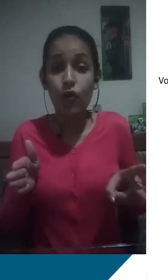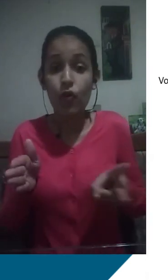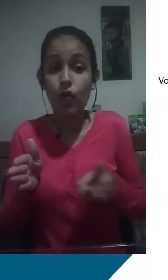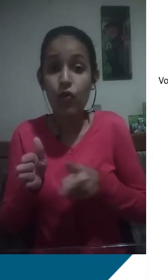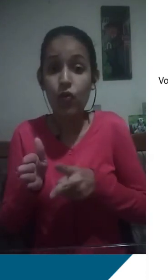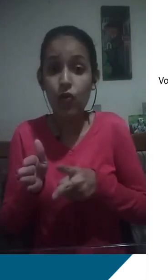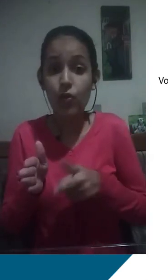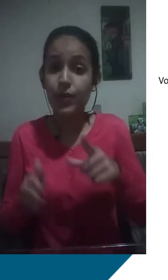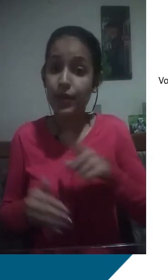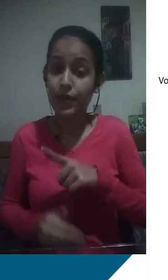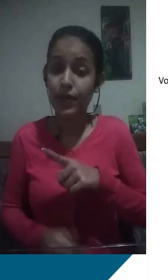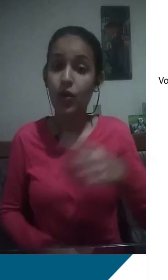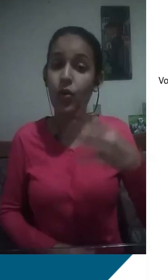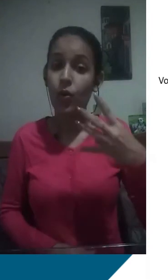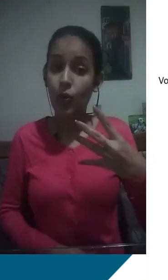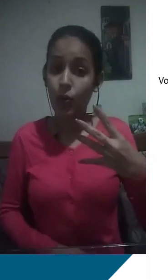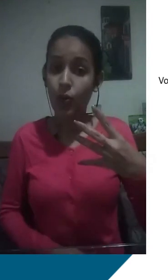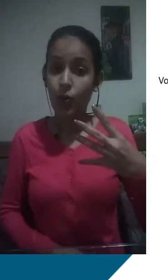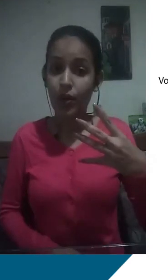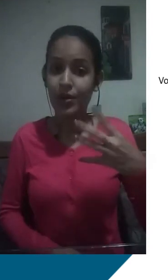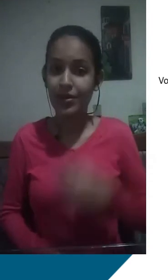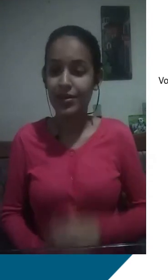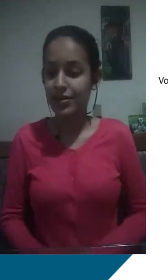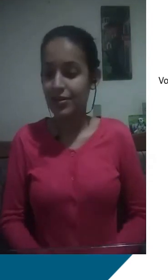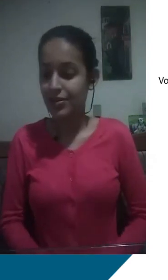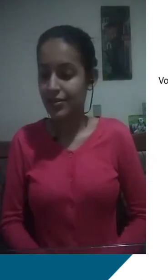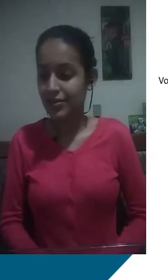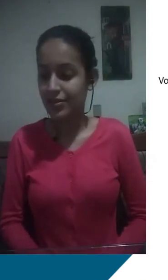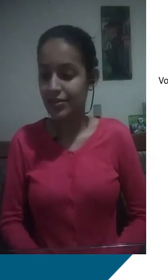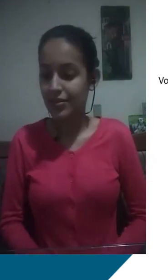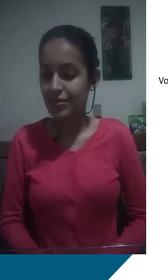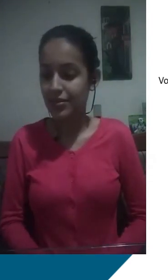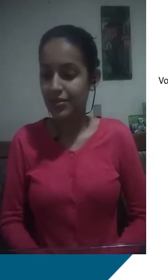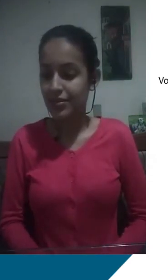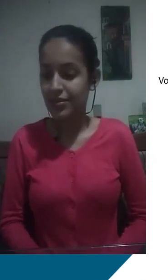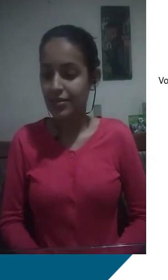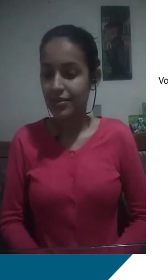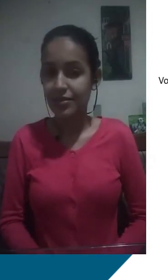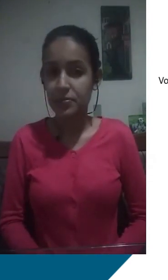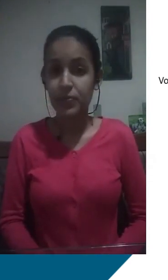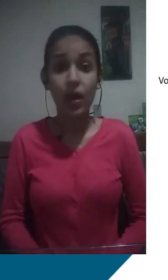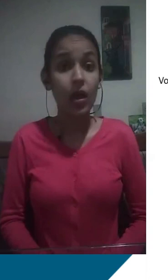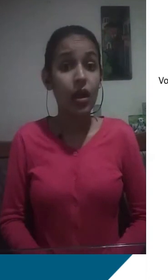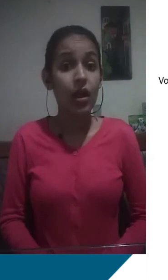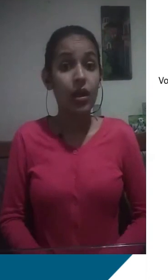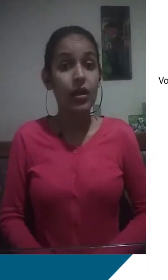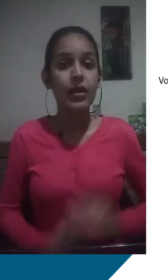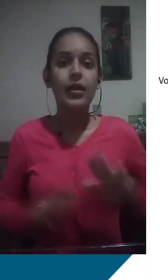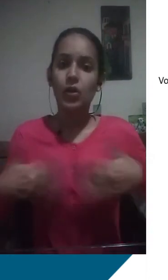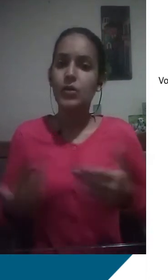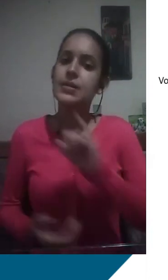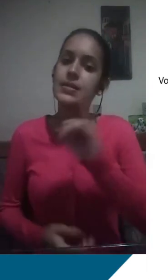Celsius fica lá em cima. Tá? Isso é muito útil porque preserva a vida lá dentro, a vida de animais, né? Como focas,